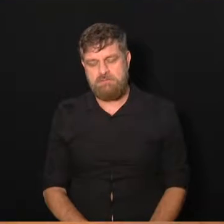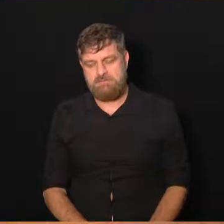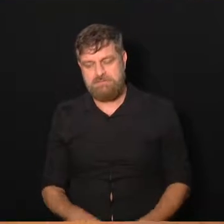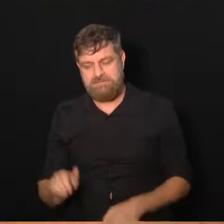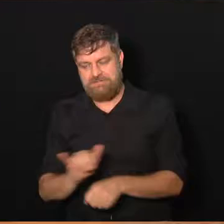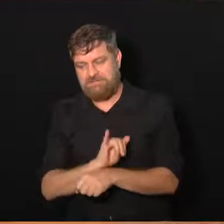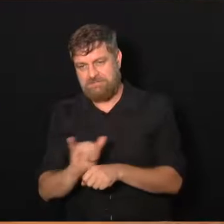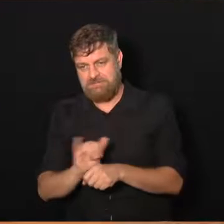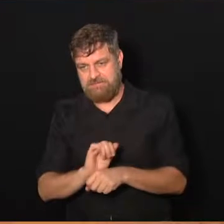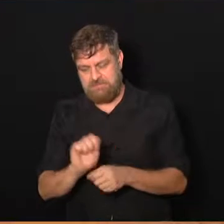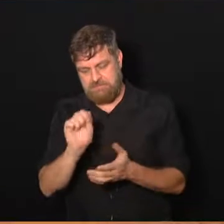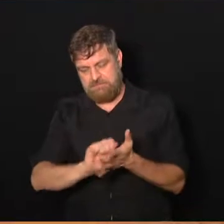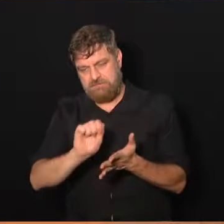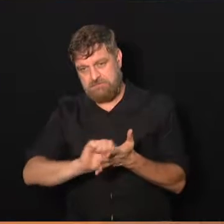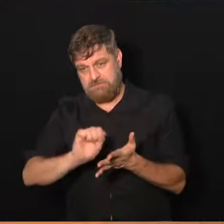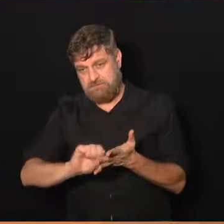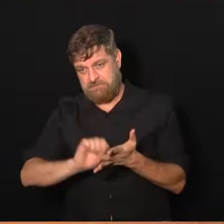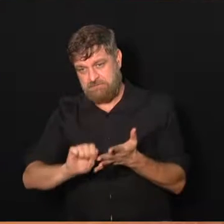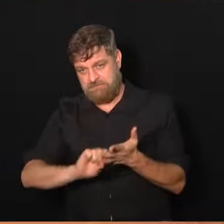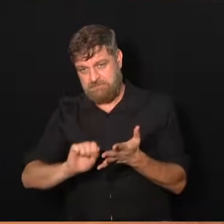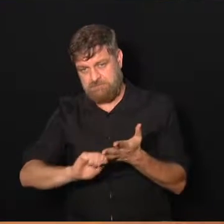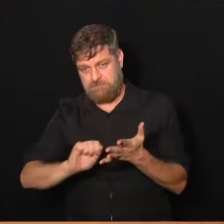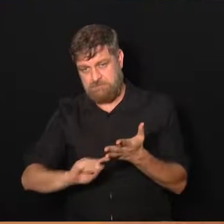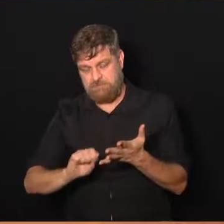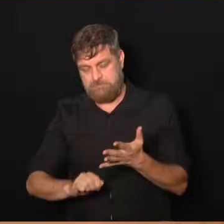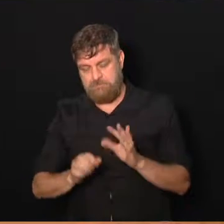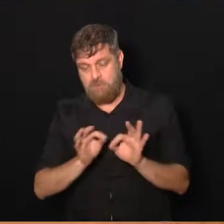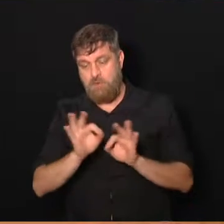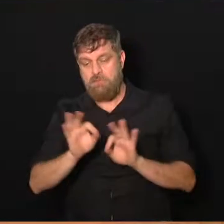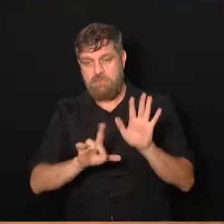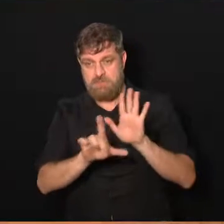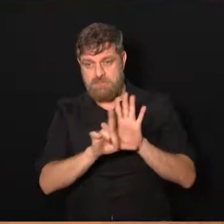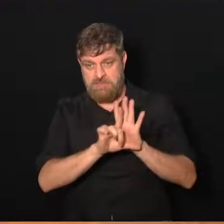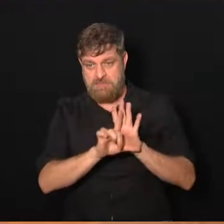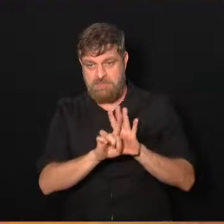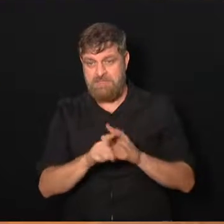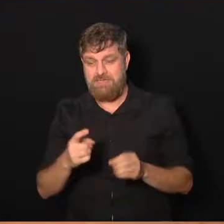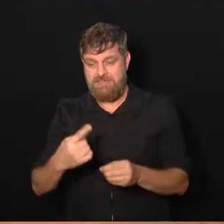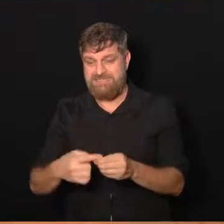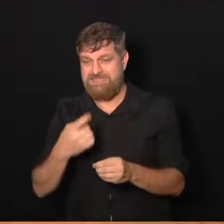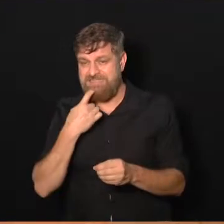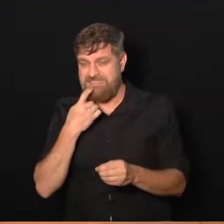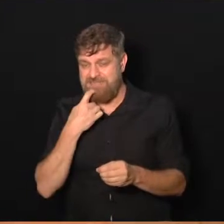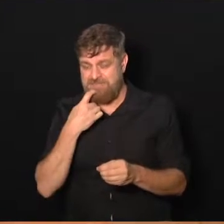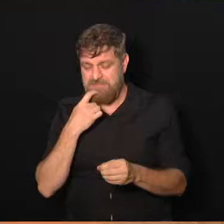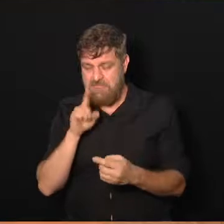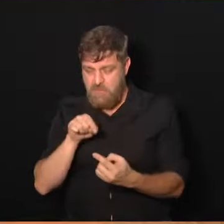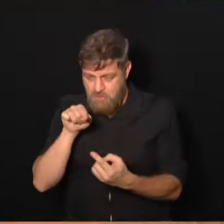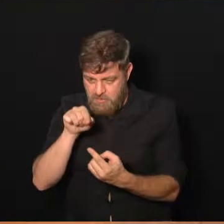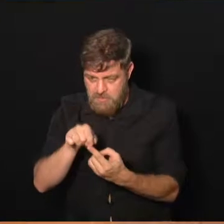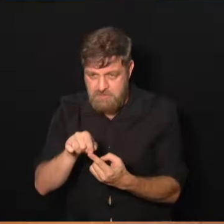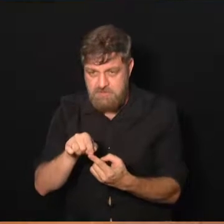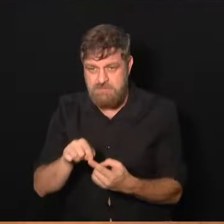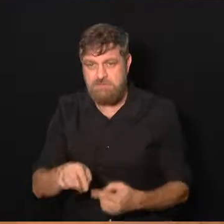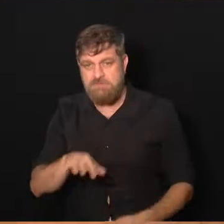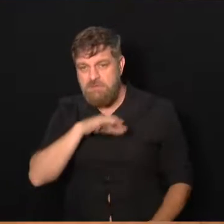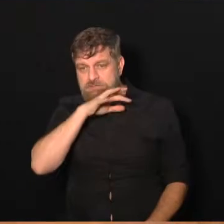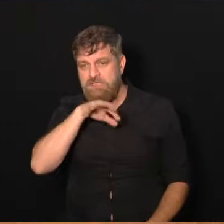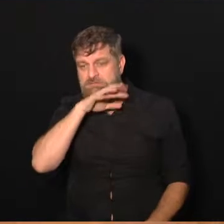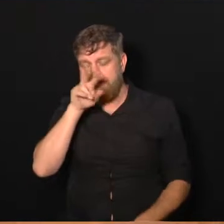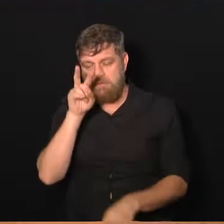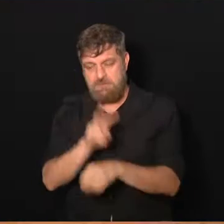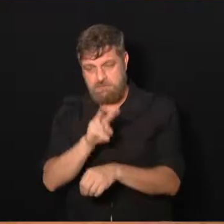elaborar a 5 mãos um projeto aí digno para a cidade de Campinas que possa estar trazendo essa questão